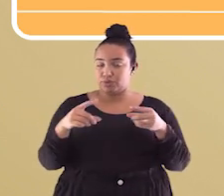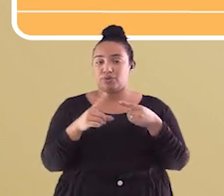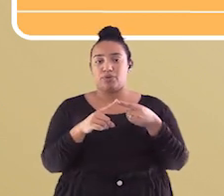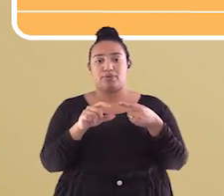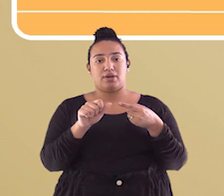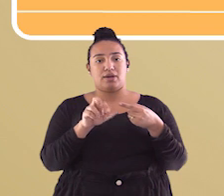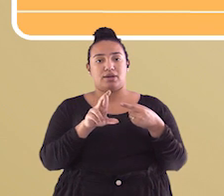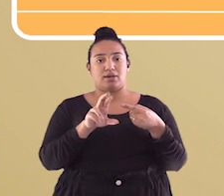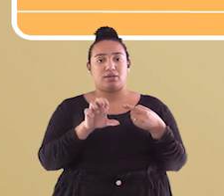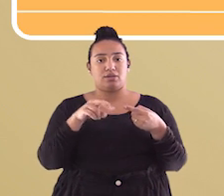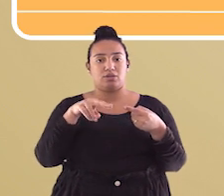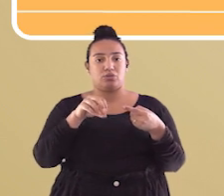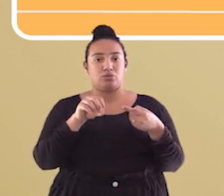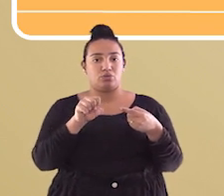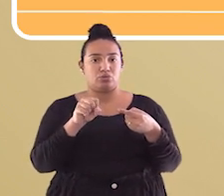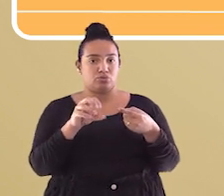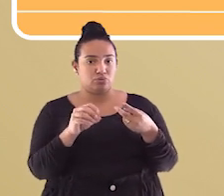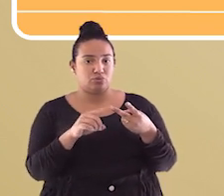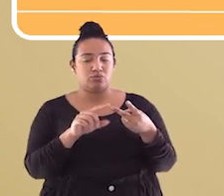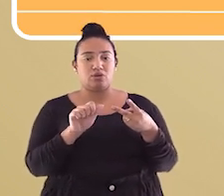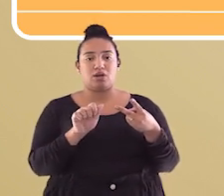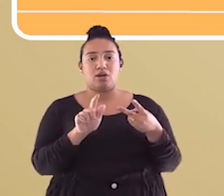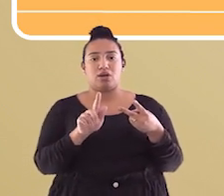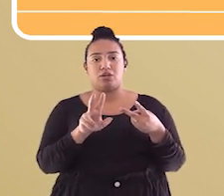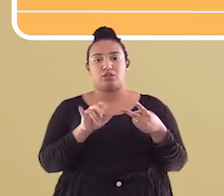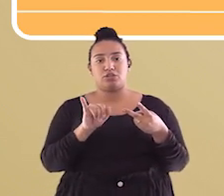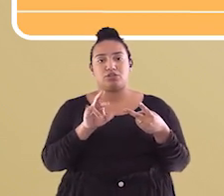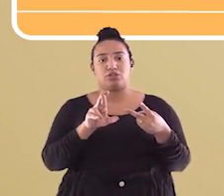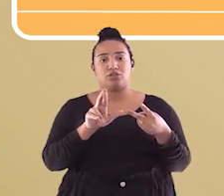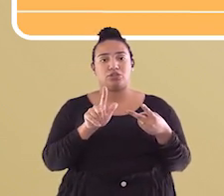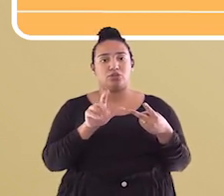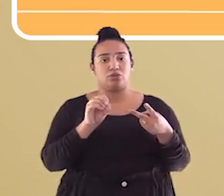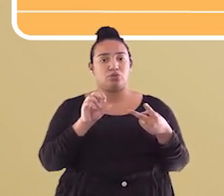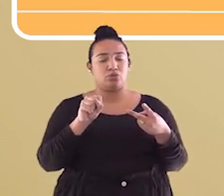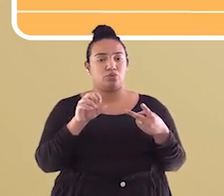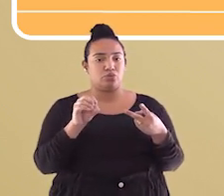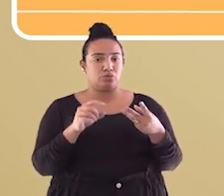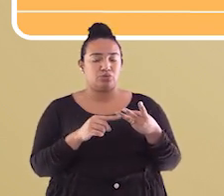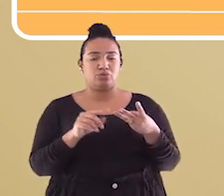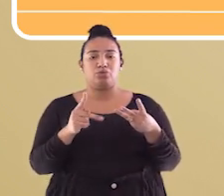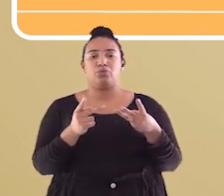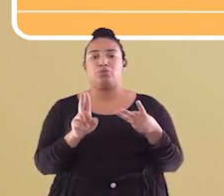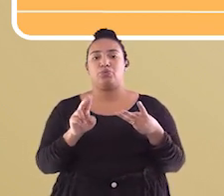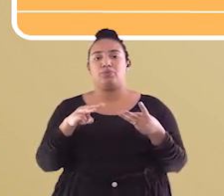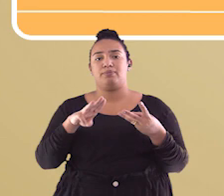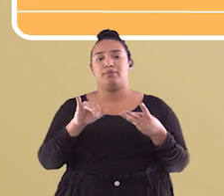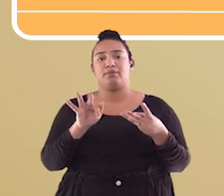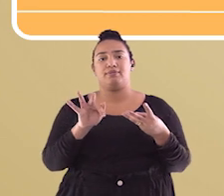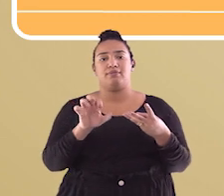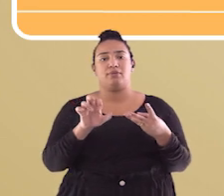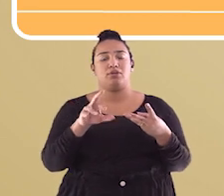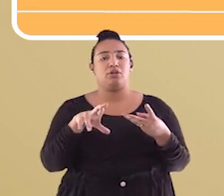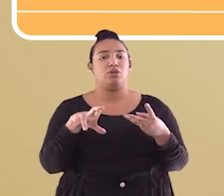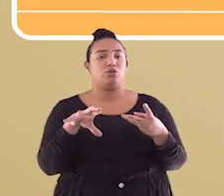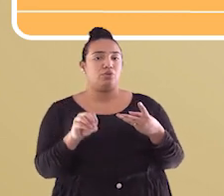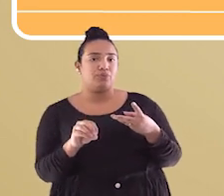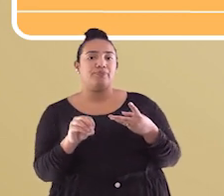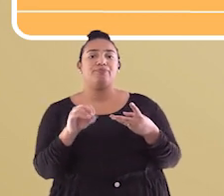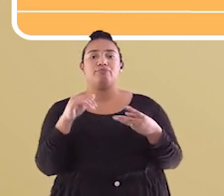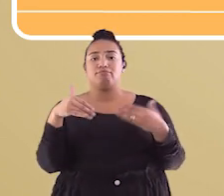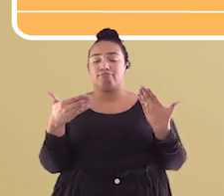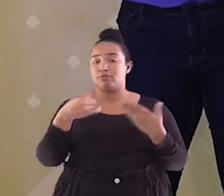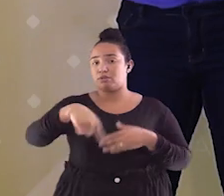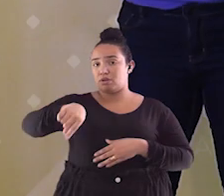solo arenoso, argiloso e umífero. Vimos que os solos são de extrema importância para todos os